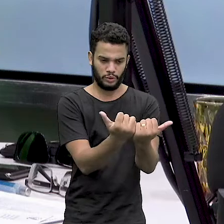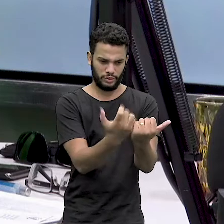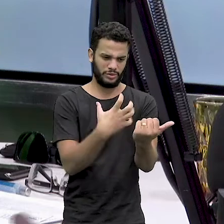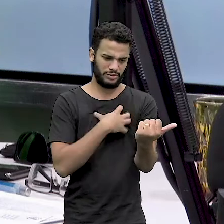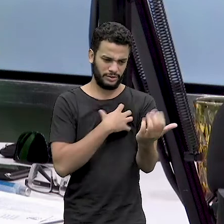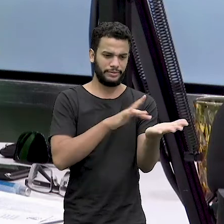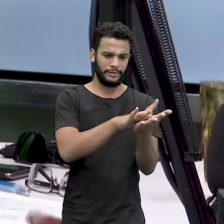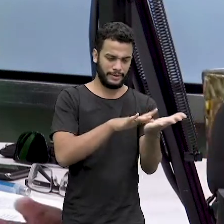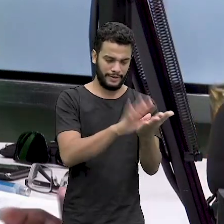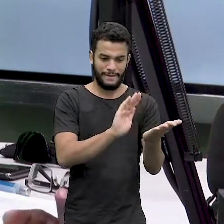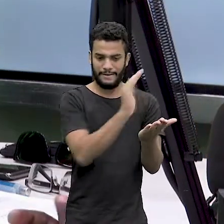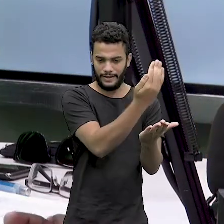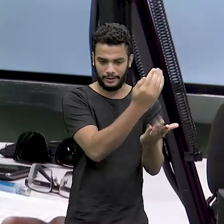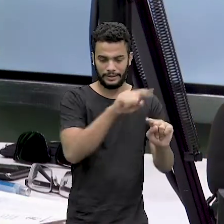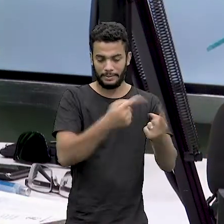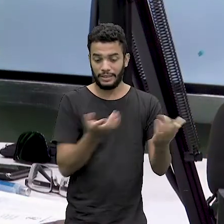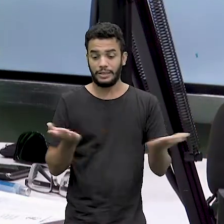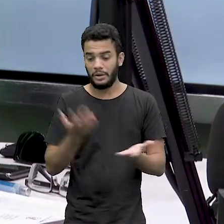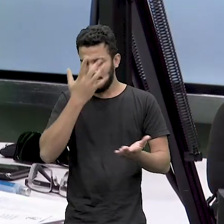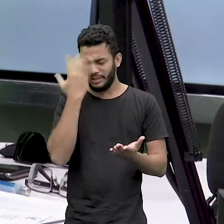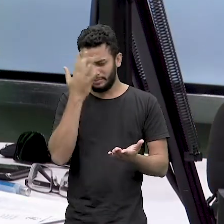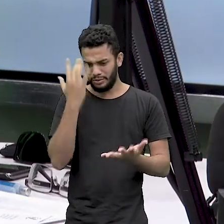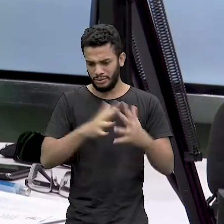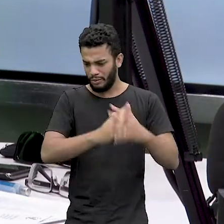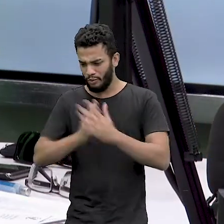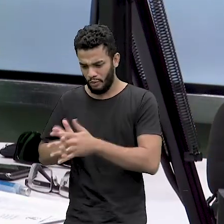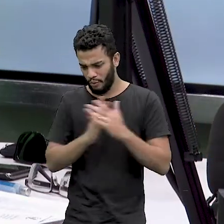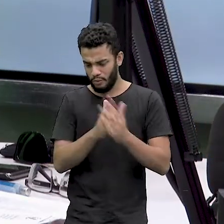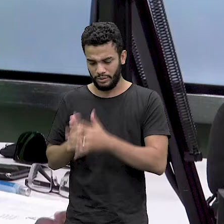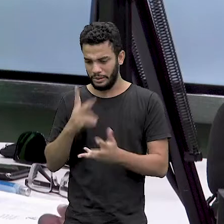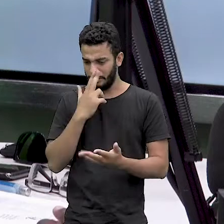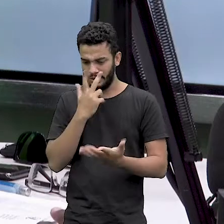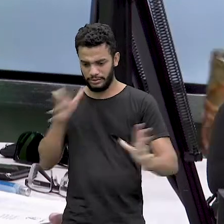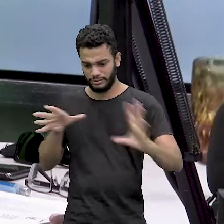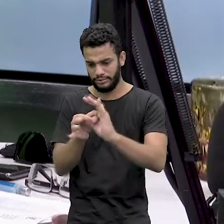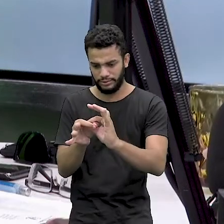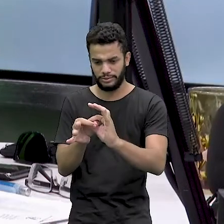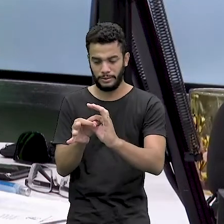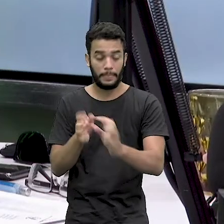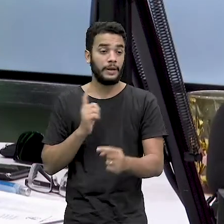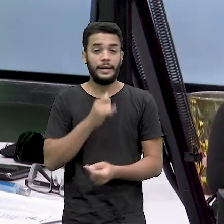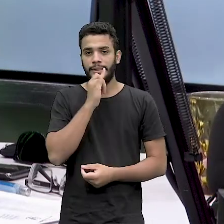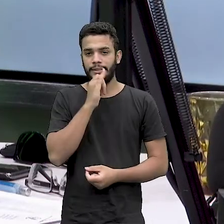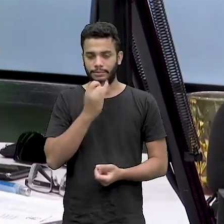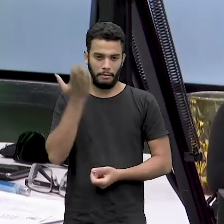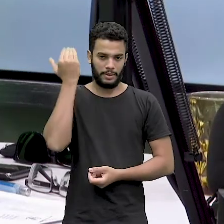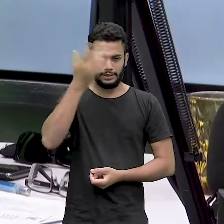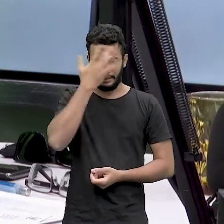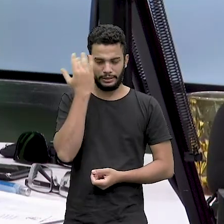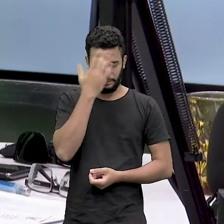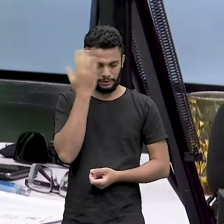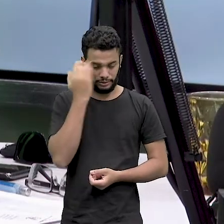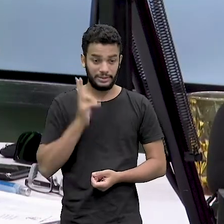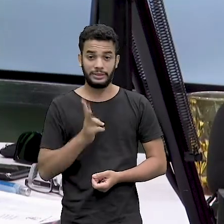sai. Antes a gente fazia questão de encontrar os amigos, nós tínhamos que sair para encontrar os amigos. Hoje, vamos sair? Não, estou